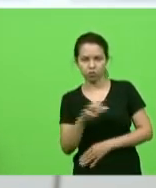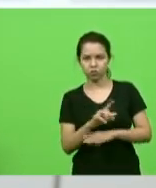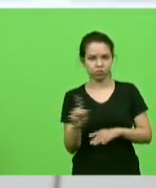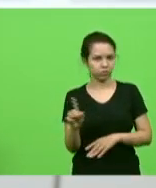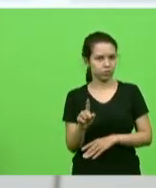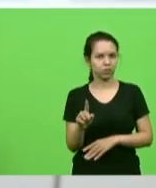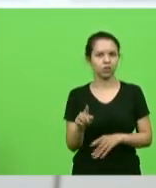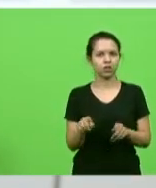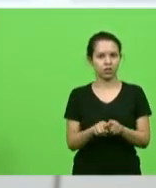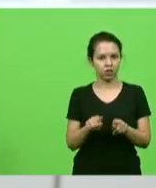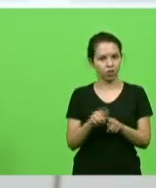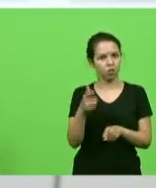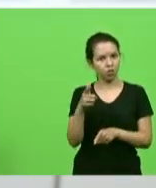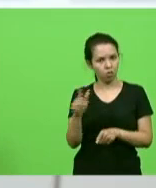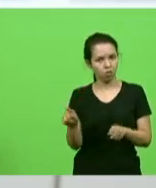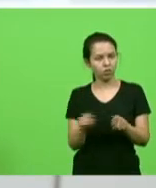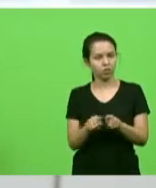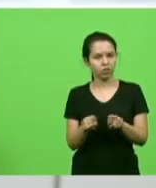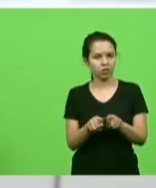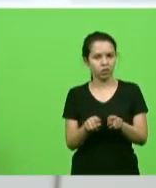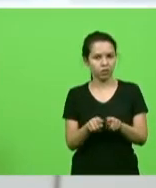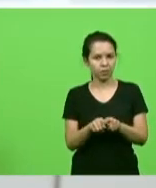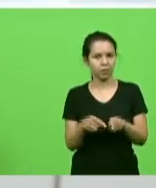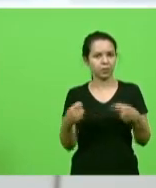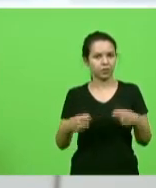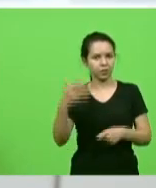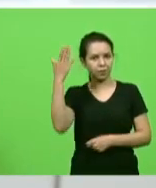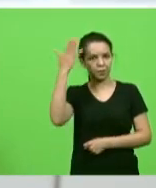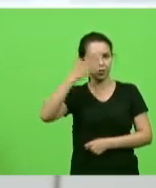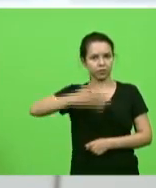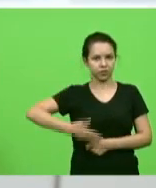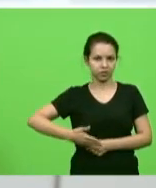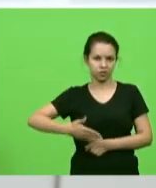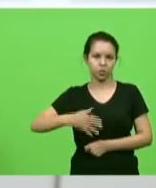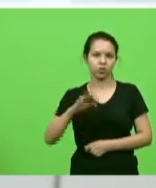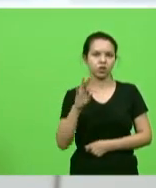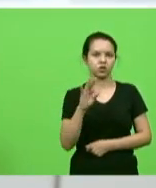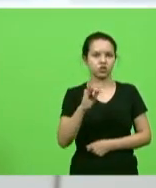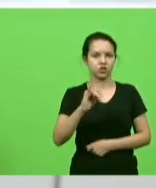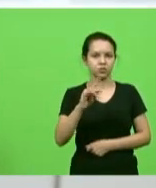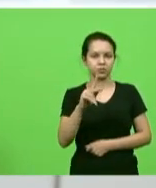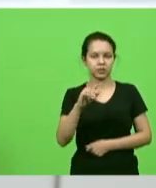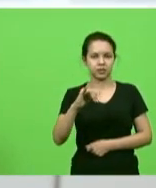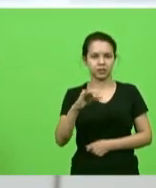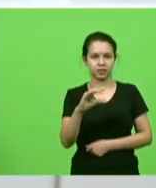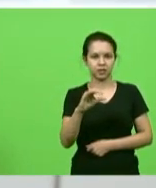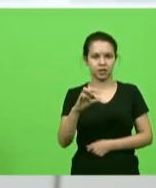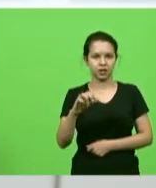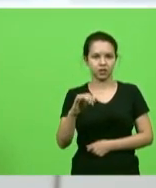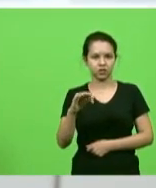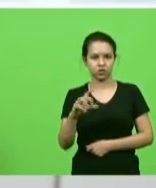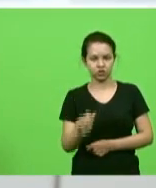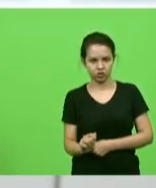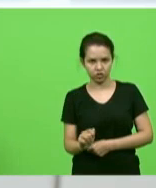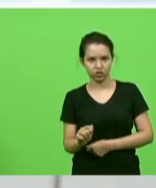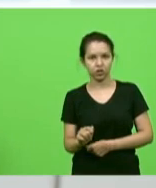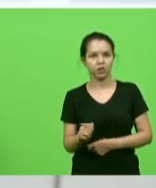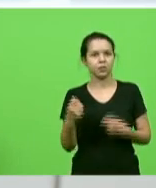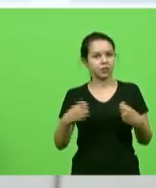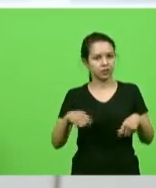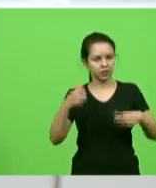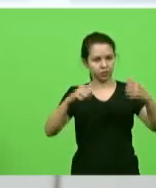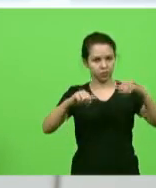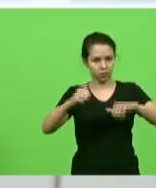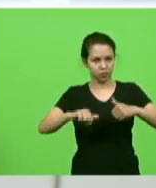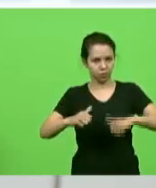comprovação da intensidade conglobante consistente na averiguação da proibição